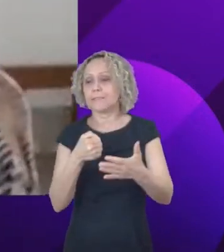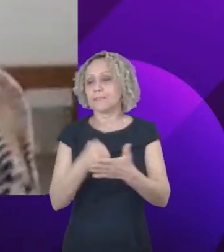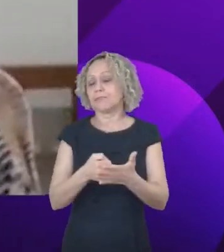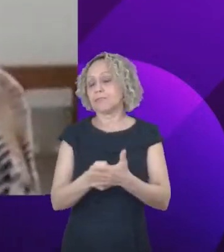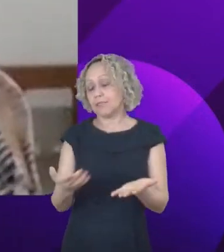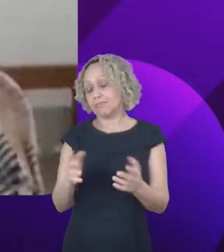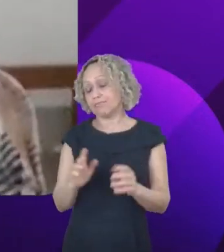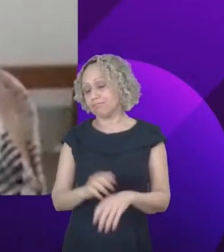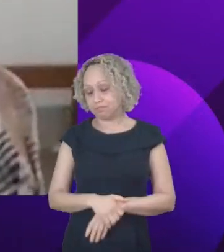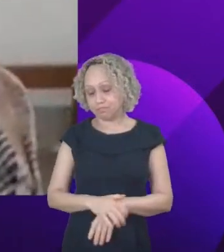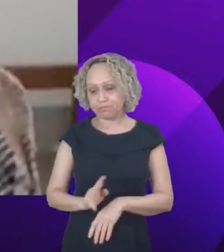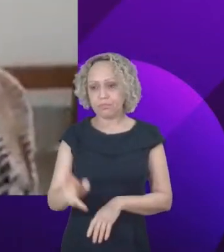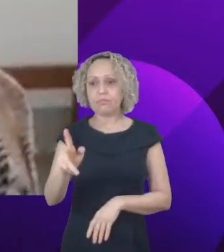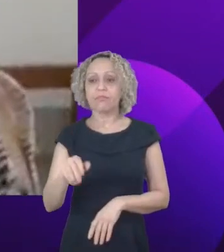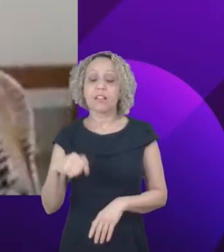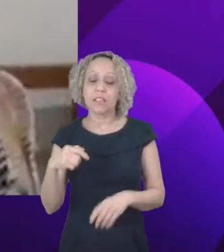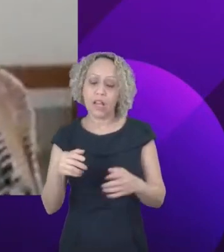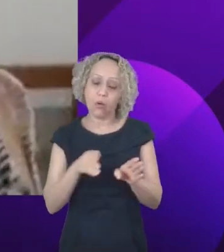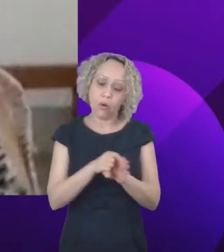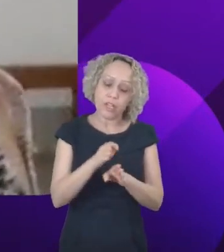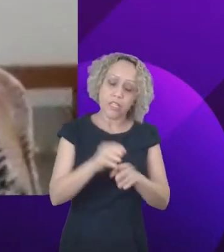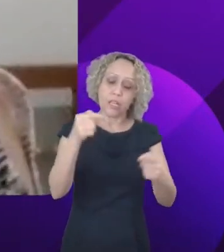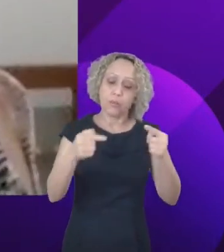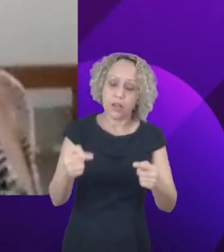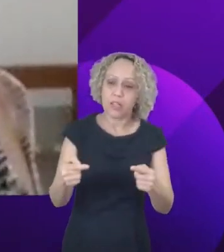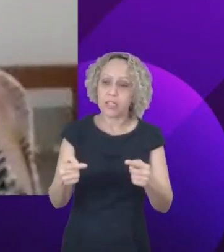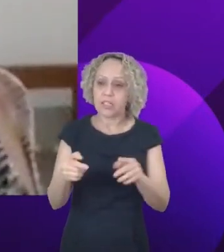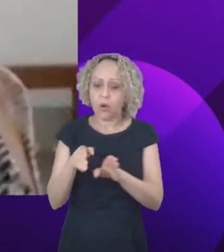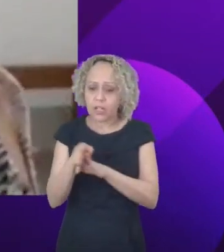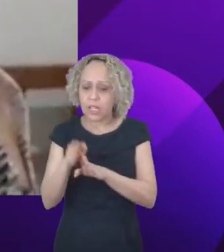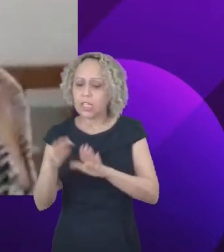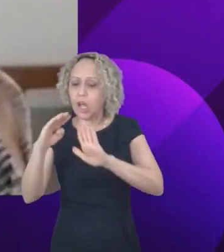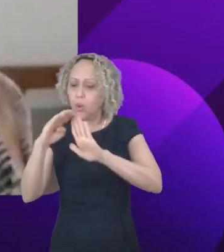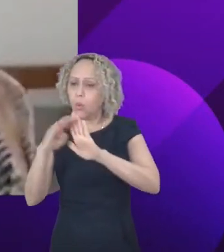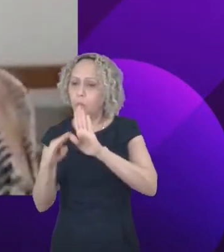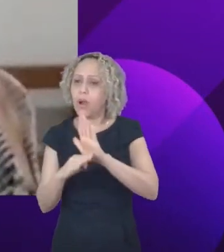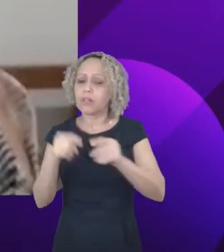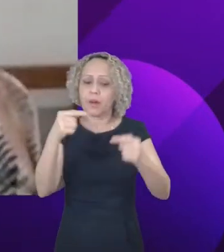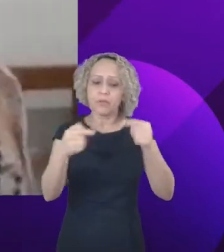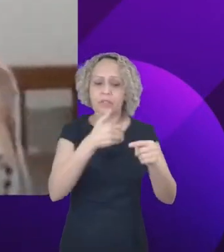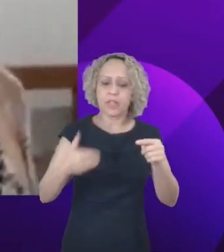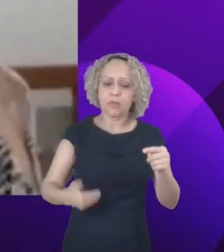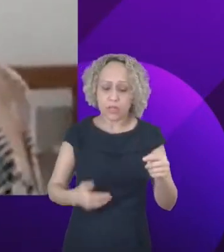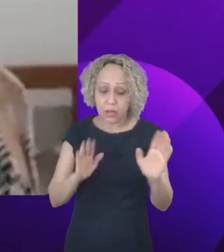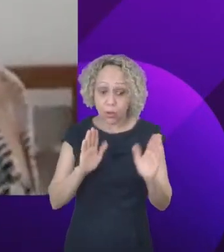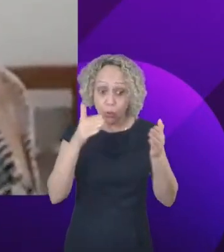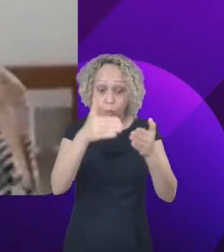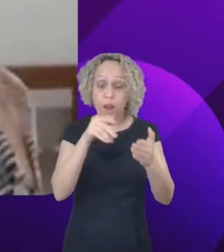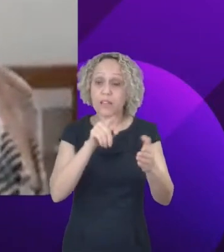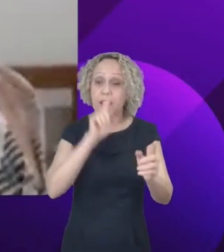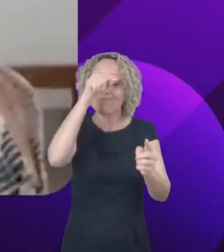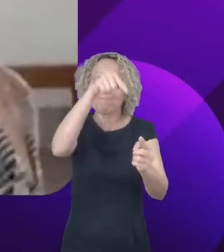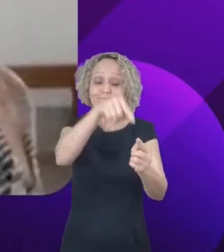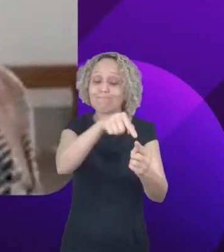orientando as políticas, apresentando pautas para as políticas públicas, numa linha de que essas políticas sejam mais